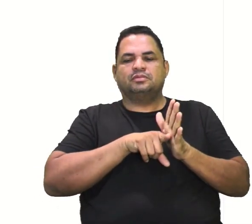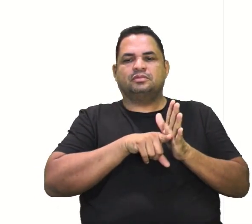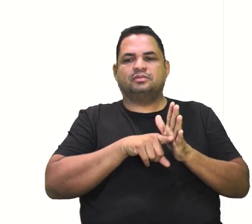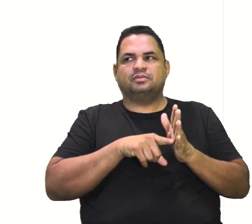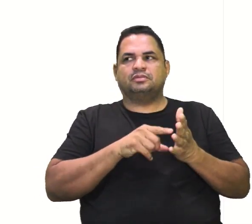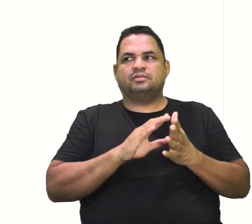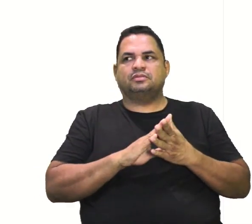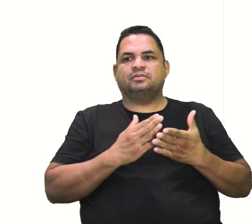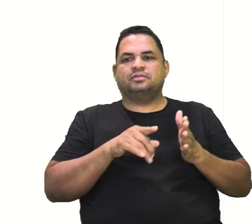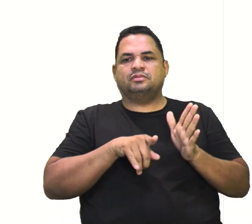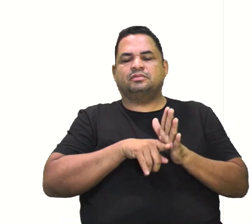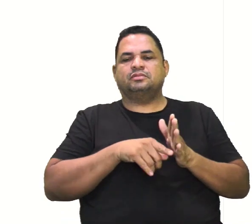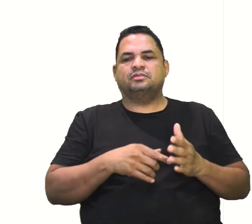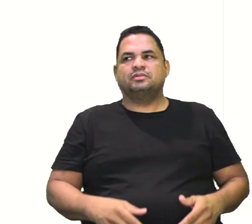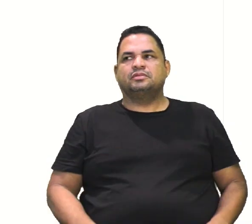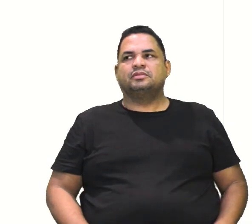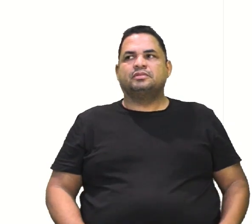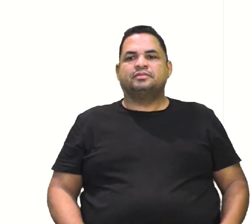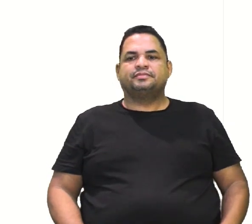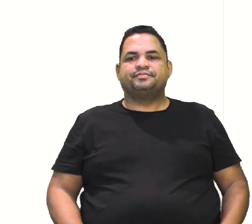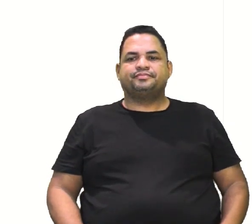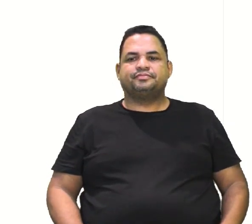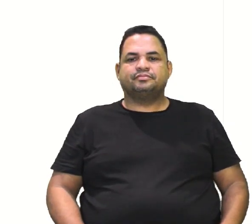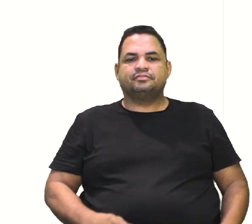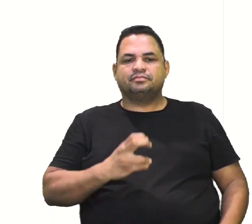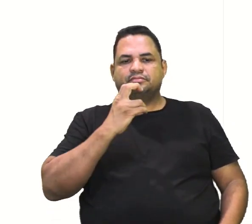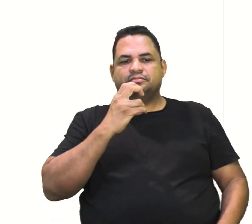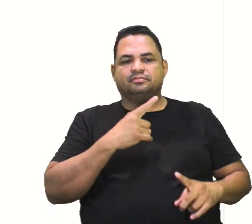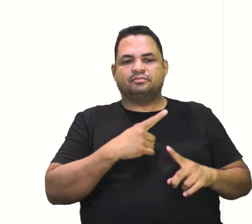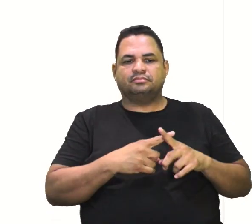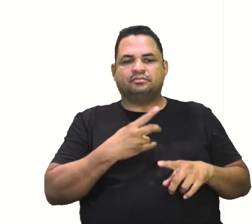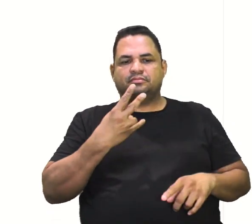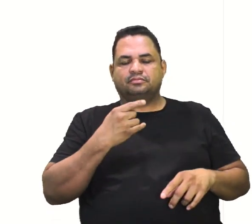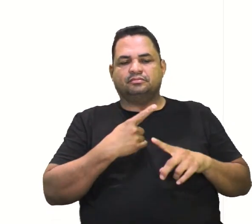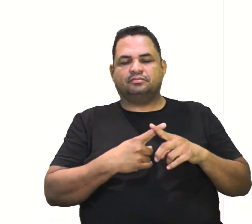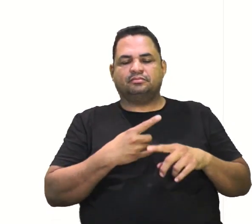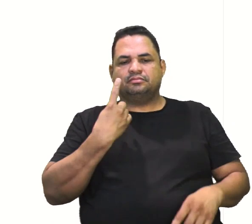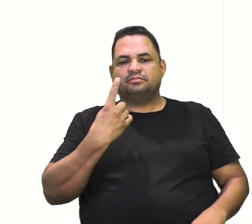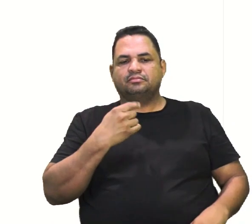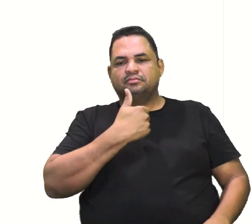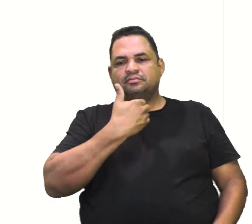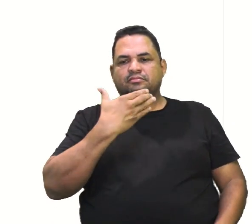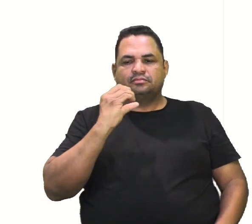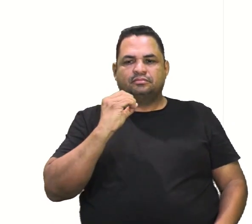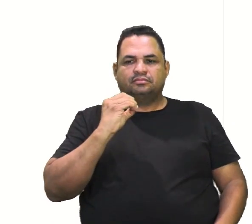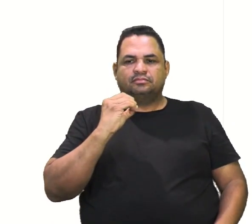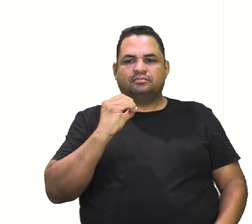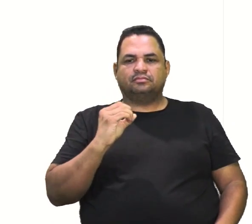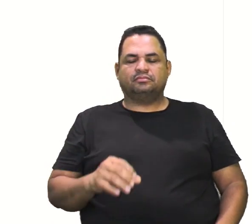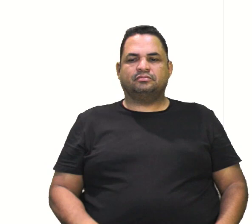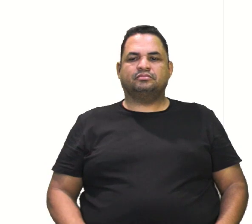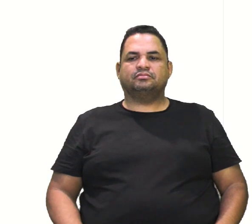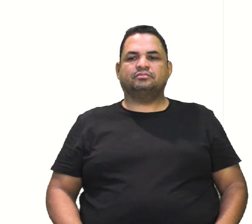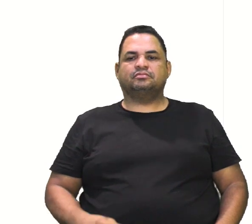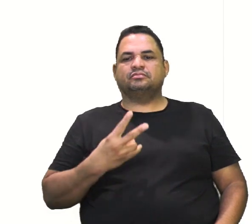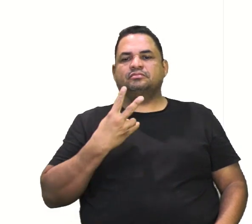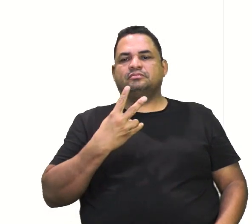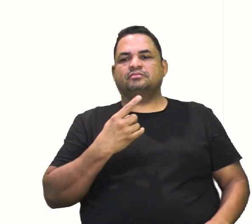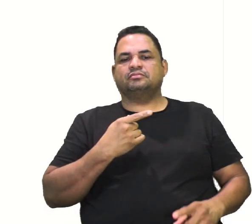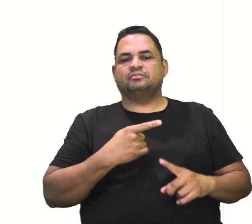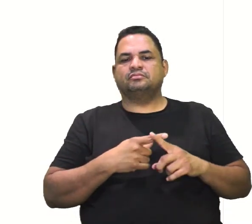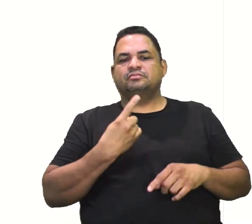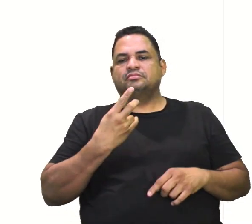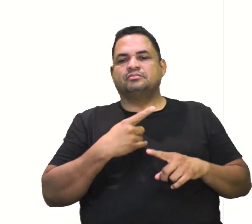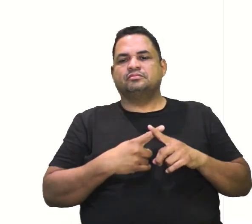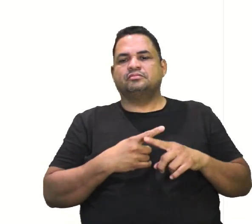menos, agora a diagonal secundária. Vamos Isso. lá. 5 vezes 2 vezes 1? 10. 10. 2 vezes 1